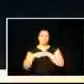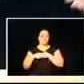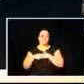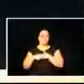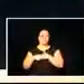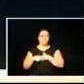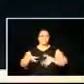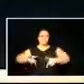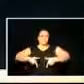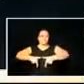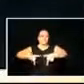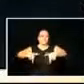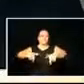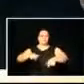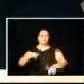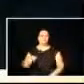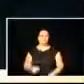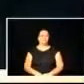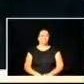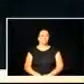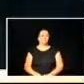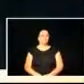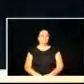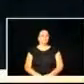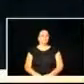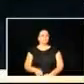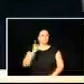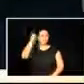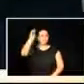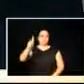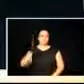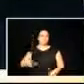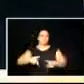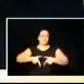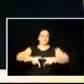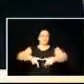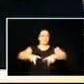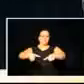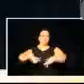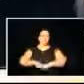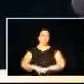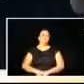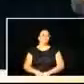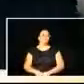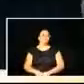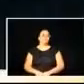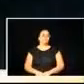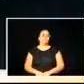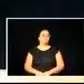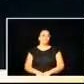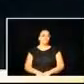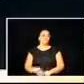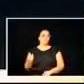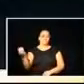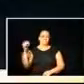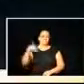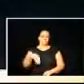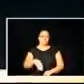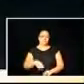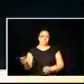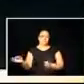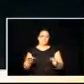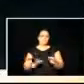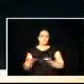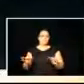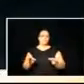que tem que dar essa revisão anual, é um direito do funcionário, e todas as vezes que vir esse projeto para a Câmara, pode ter certeza que vai ter o voto desse